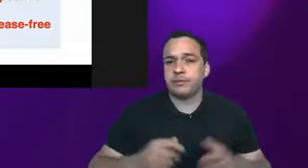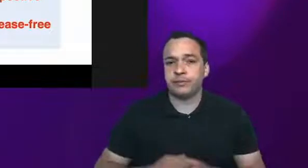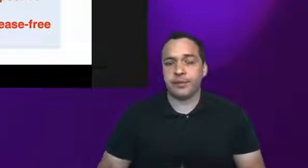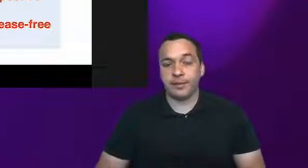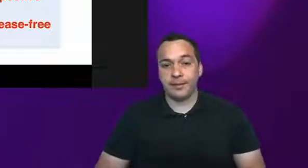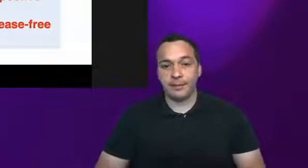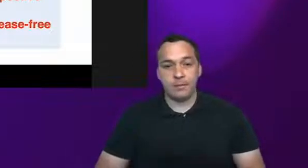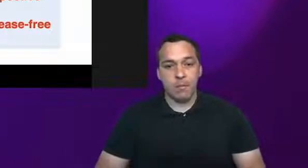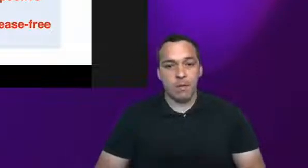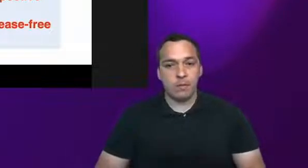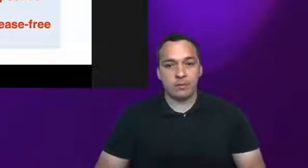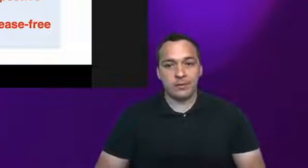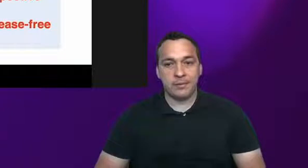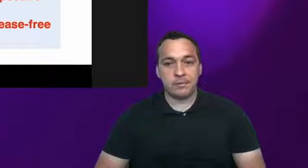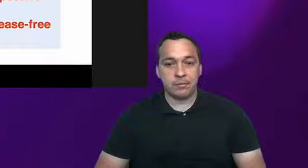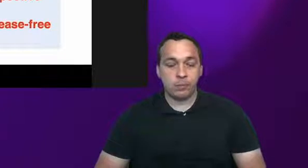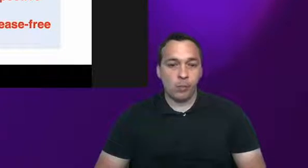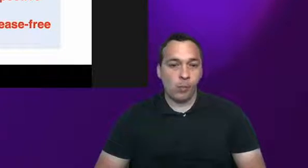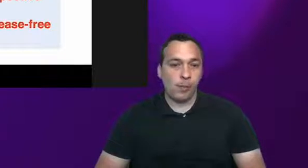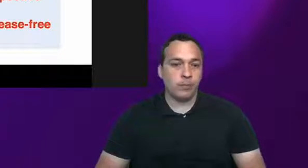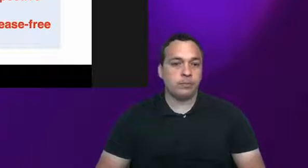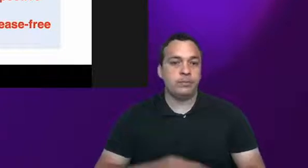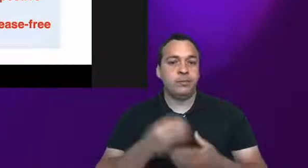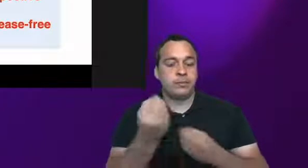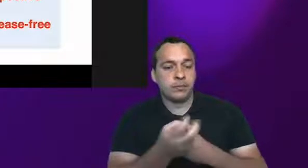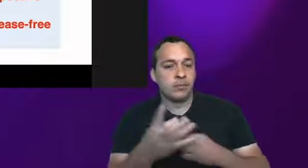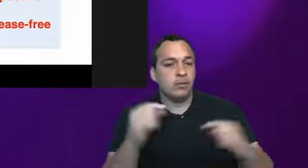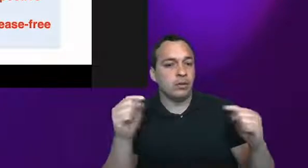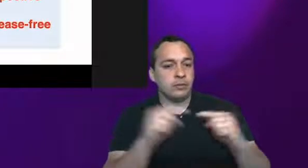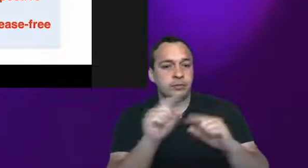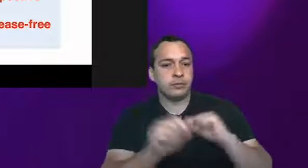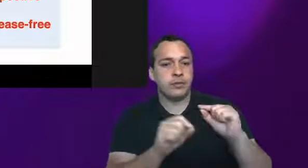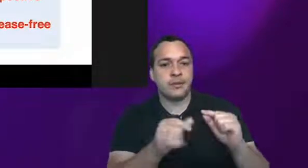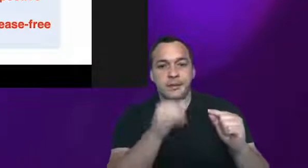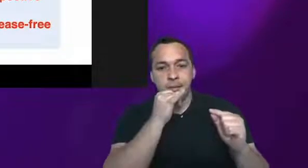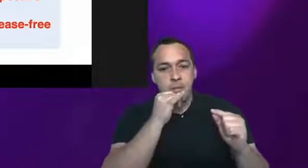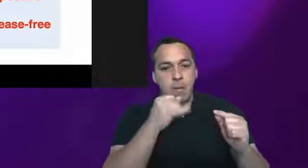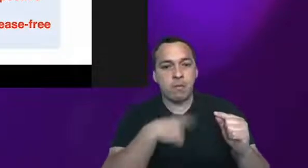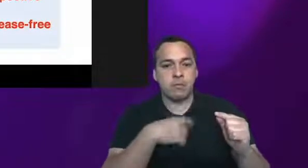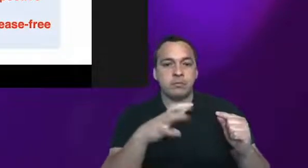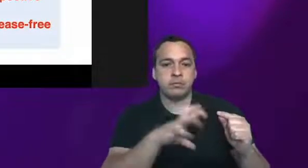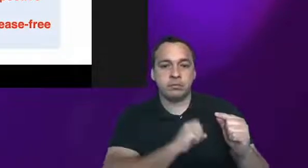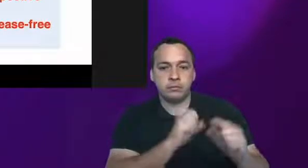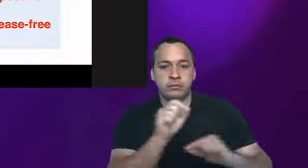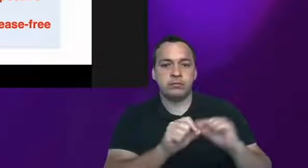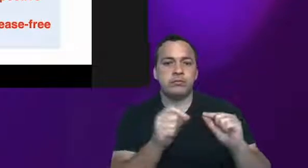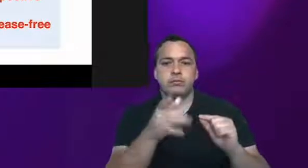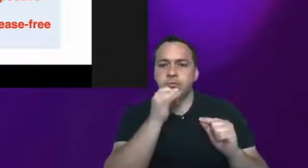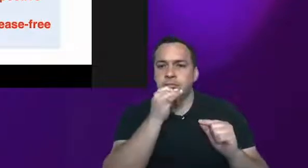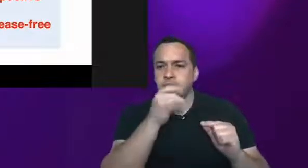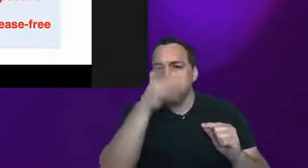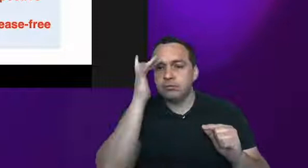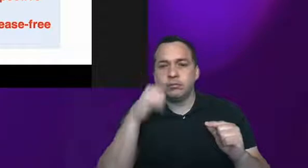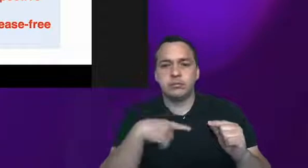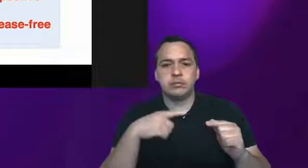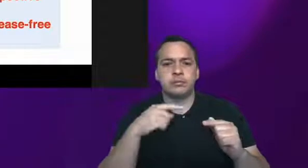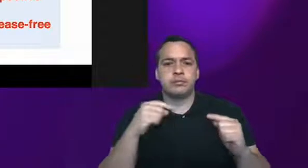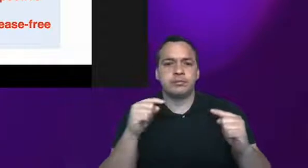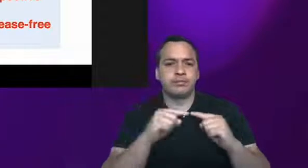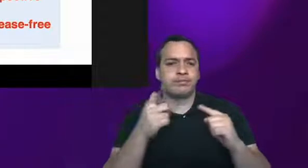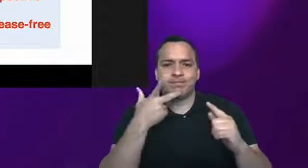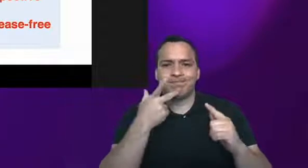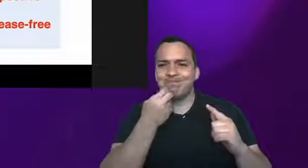estudo, se por um lado nos mostrou que as indicações por compaixão, as compassionate indications, não são uma boa